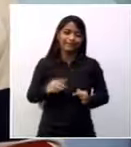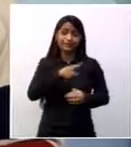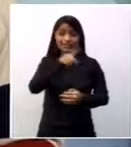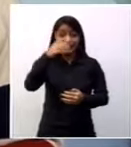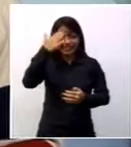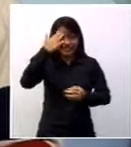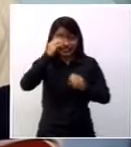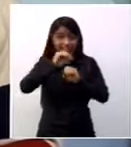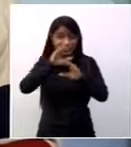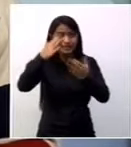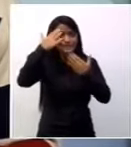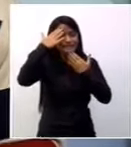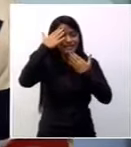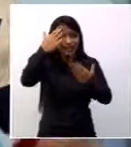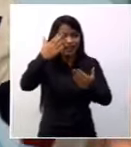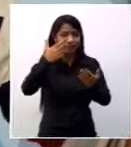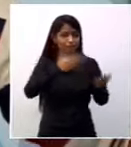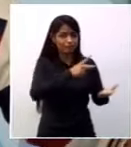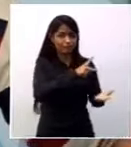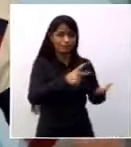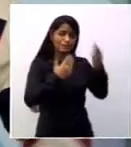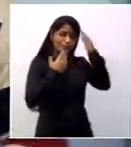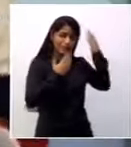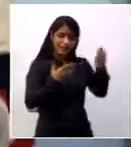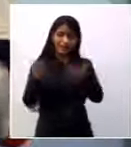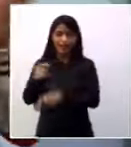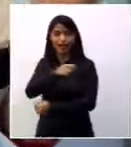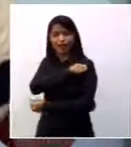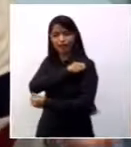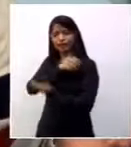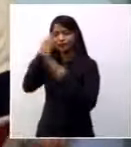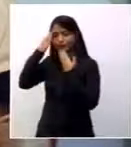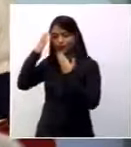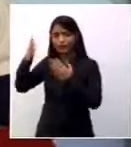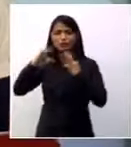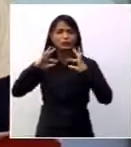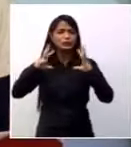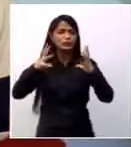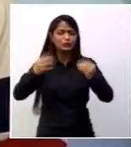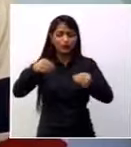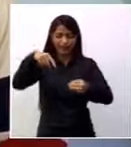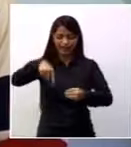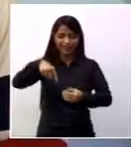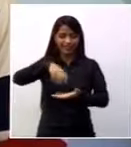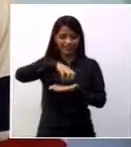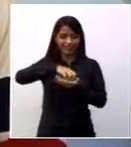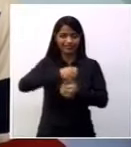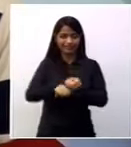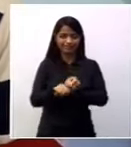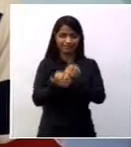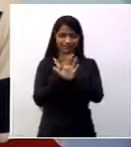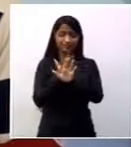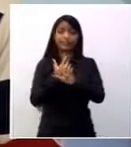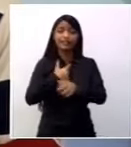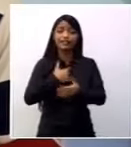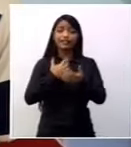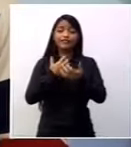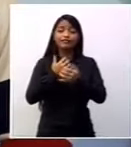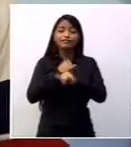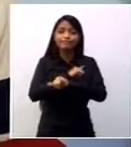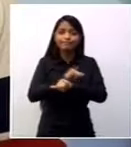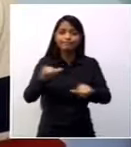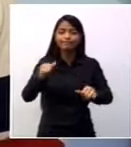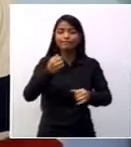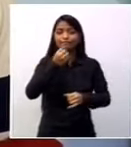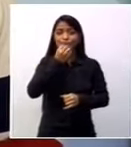Muito obrigado, Rodolfo. Valeu. Muito obrigado, Diego. Muito obrigado a todos aqui da Central de Mídia. Desejo a você um feliz